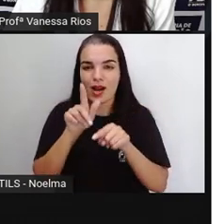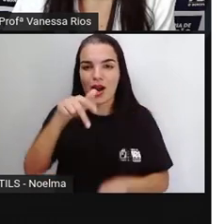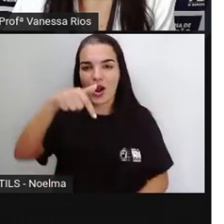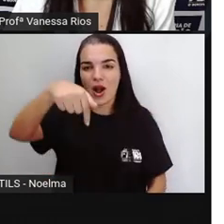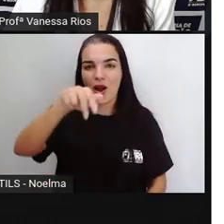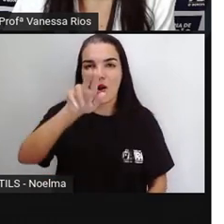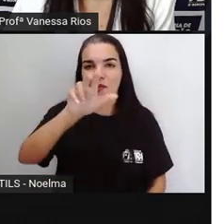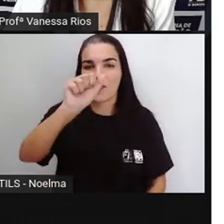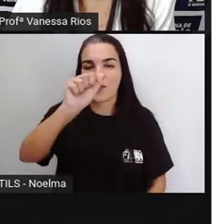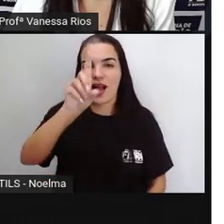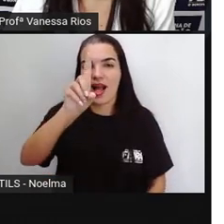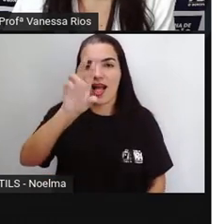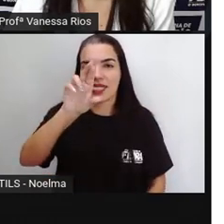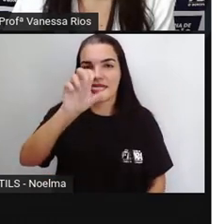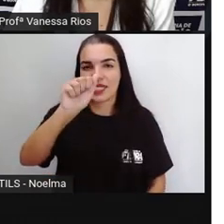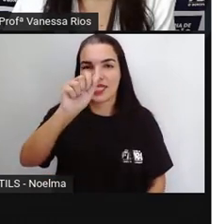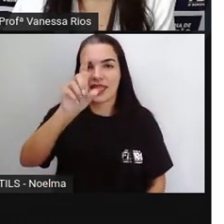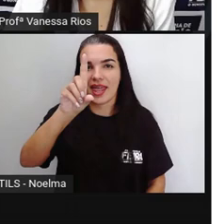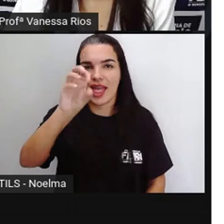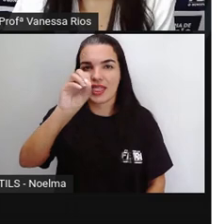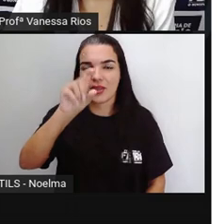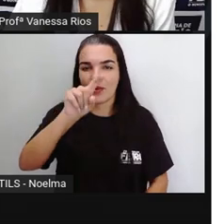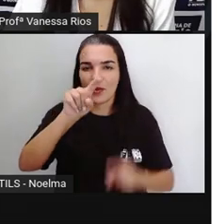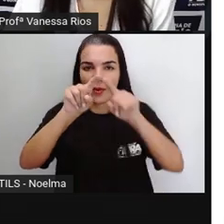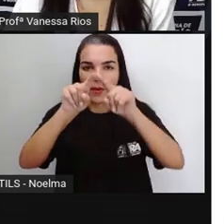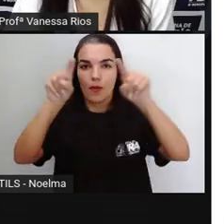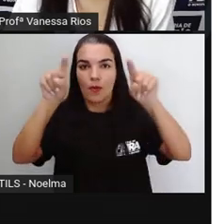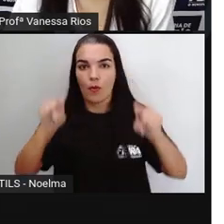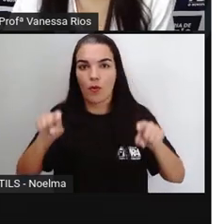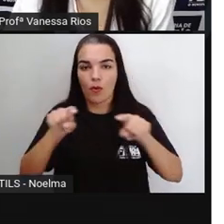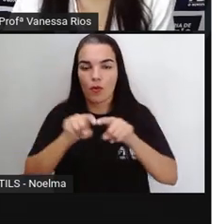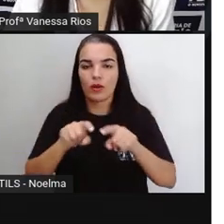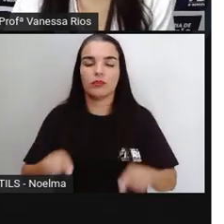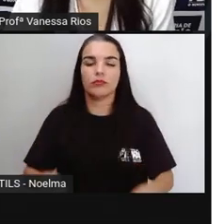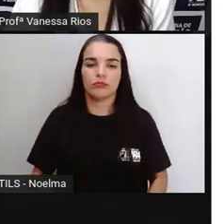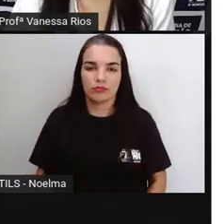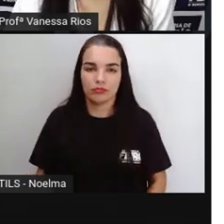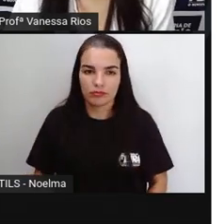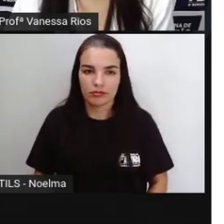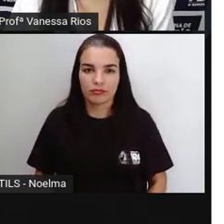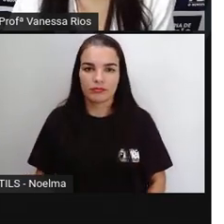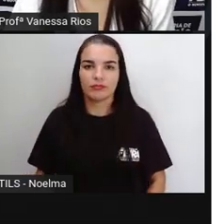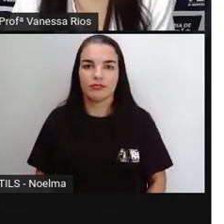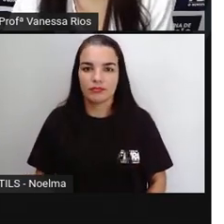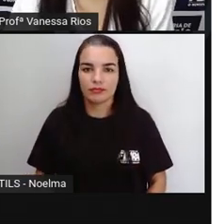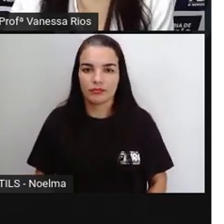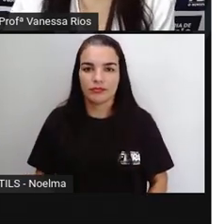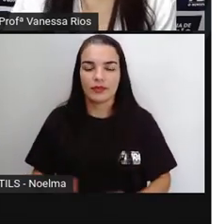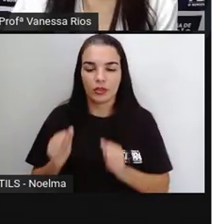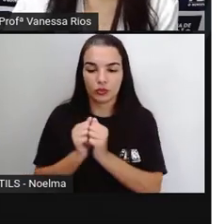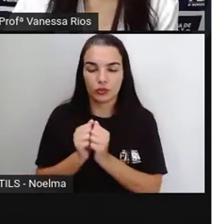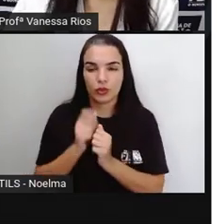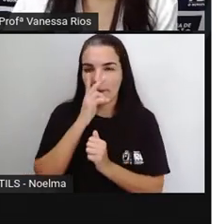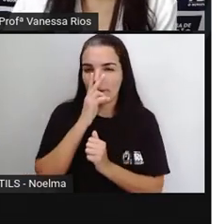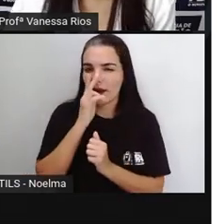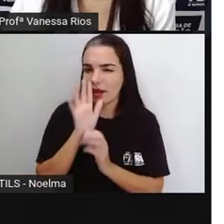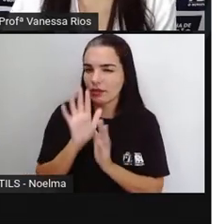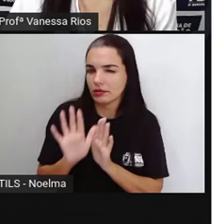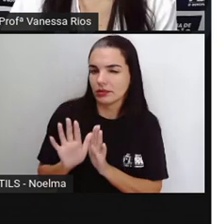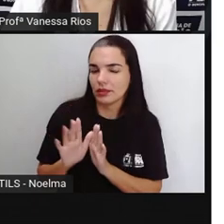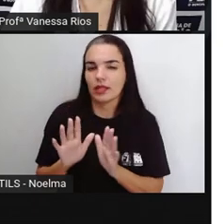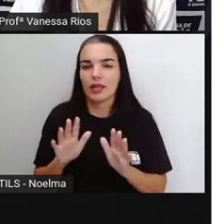o formato do quadrado. E é interessante a gente perceber que retângulo e quadrado possuem algumas